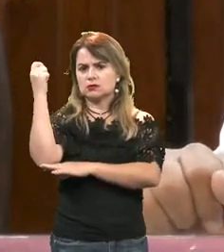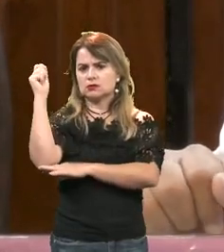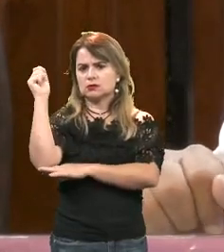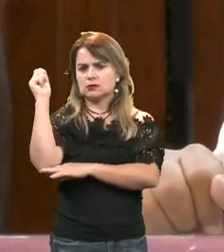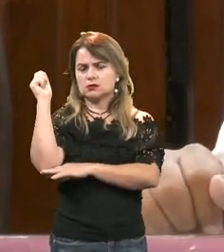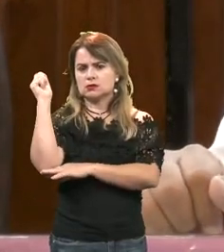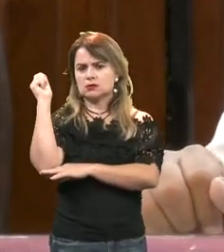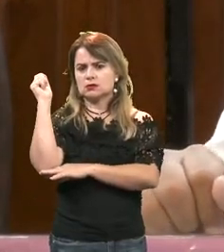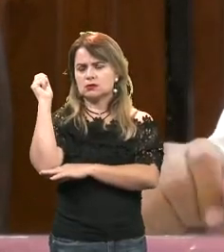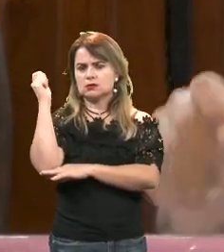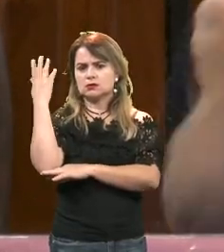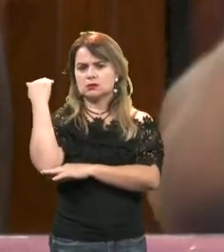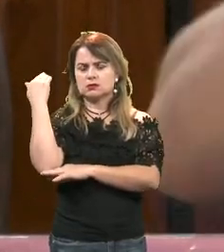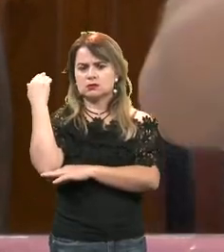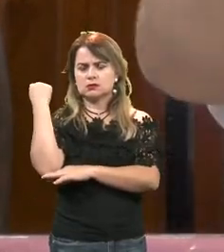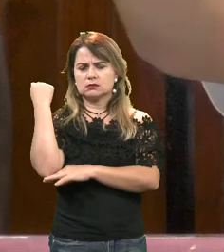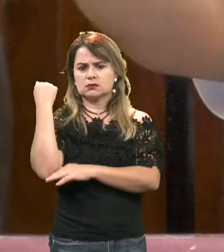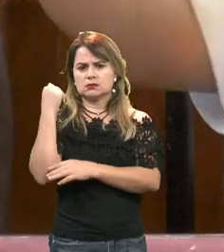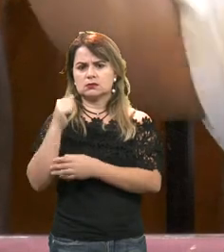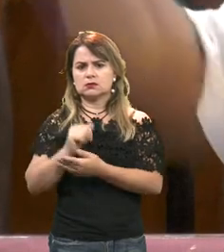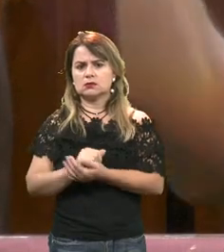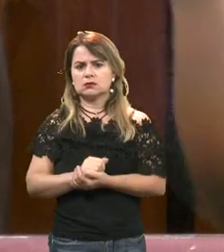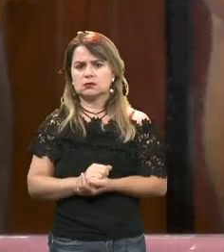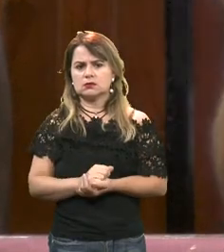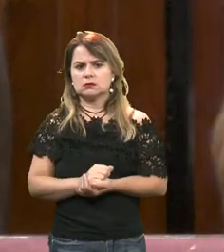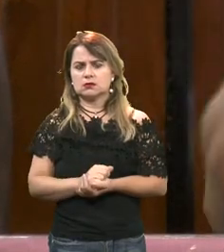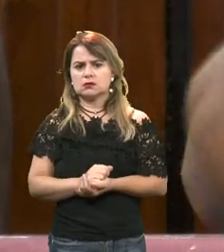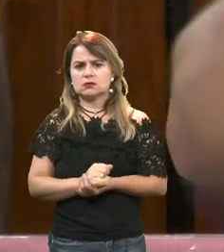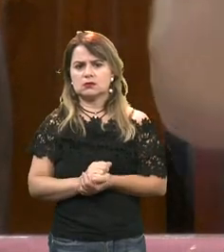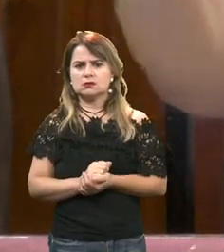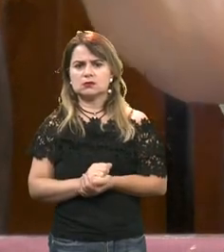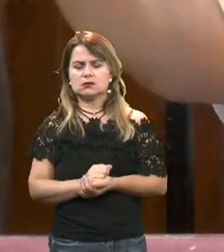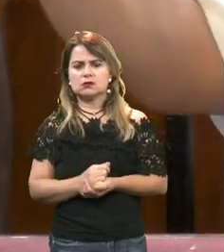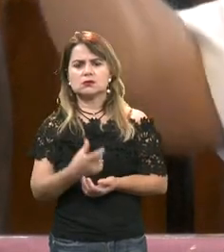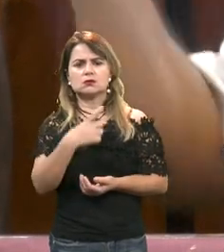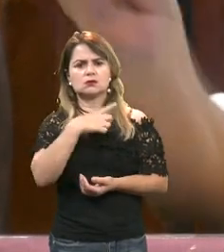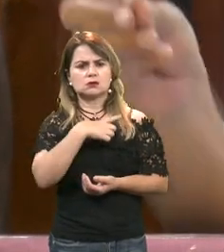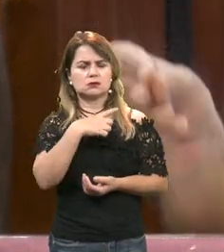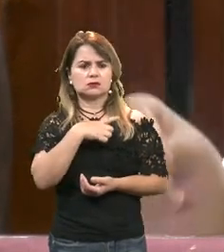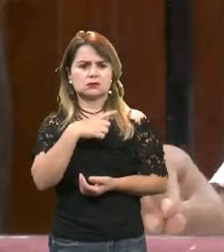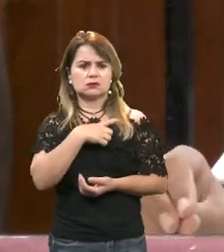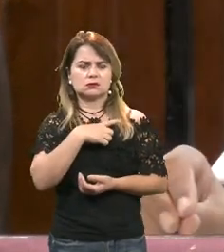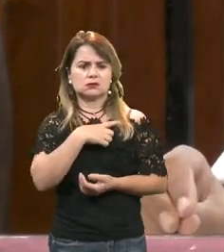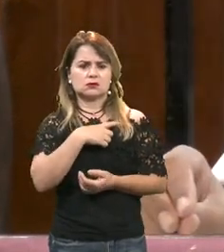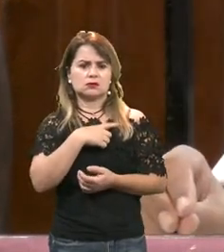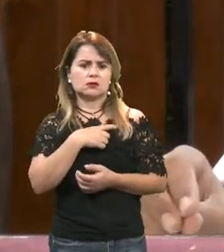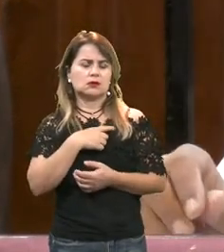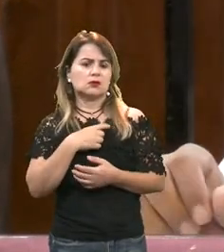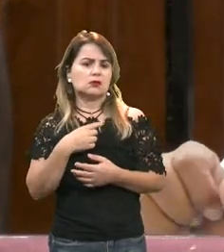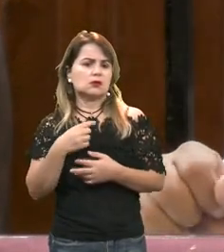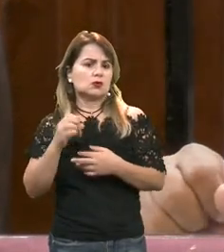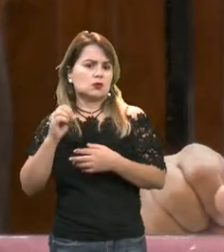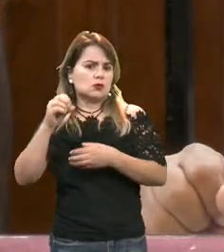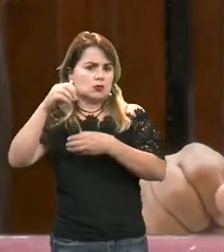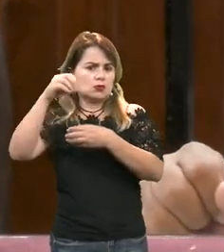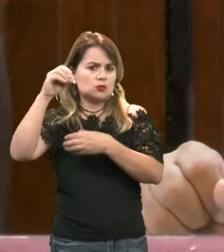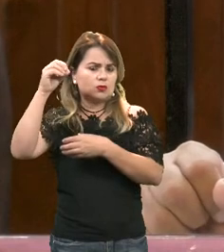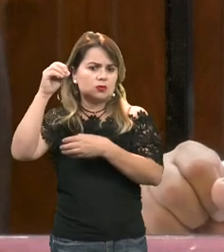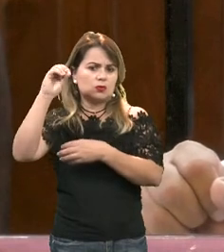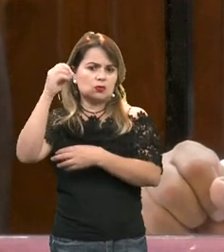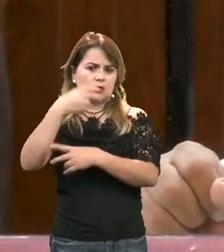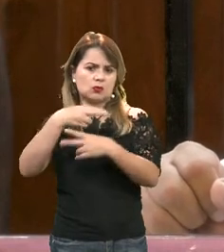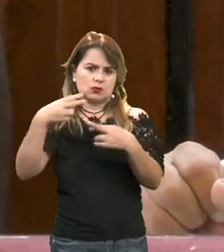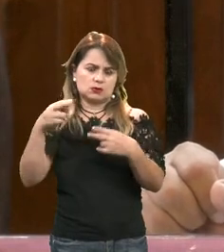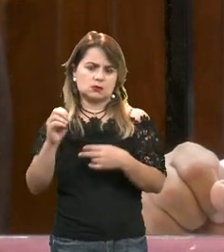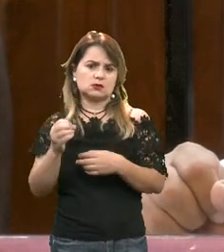época. E que teve algo que acabou com a associação, no momento que